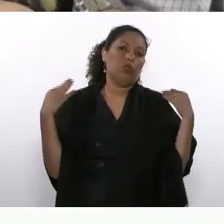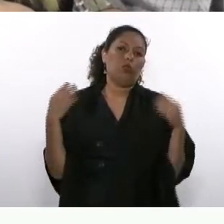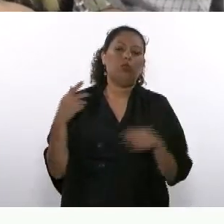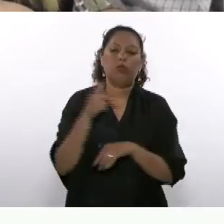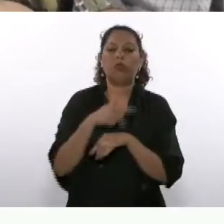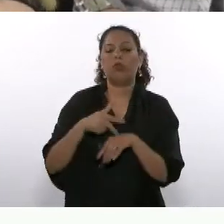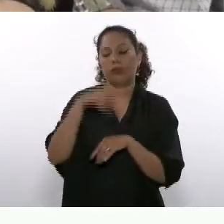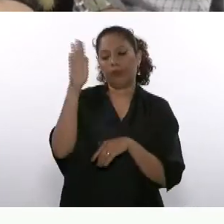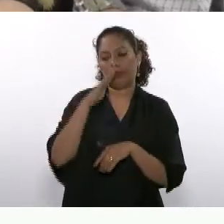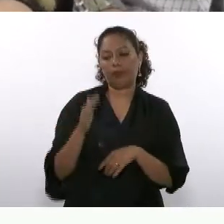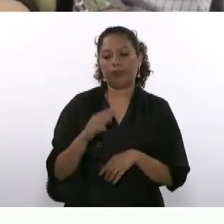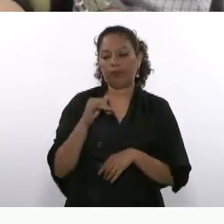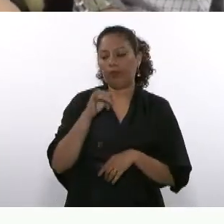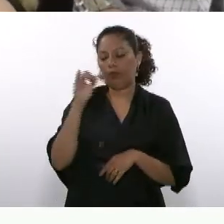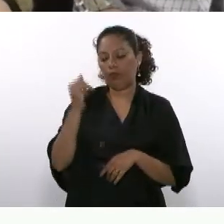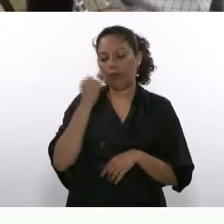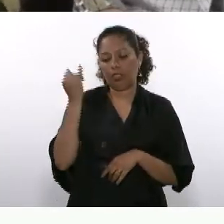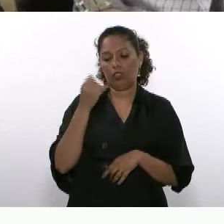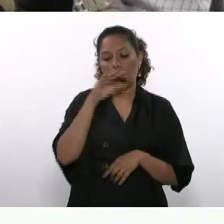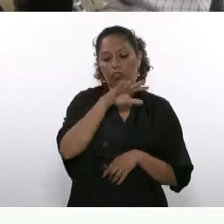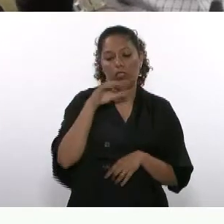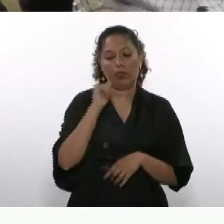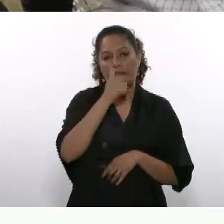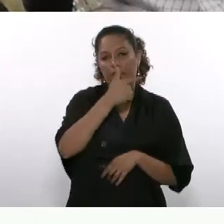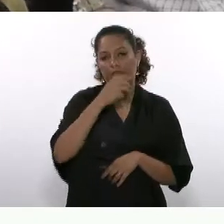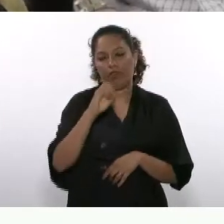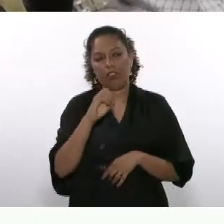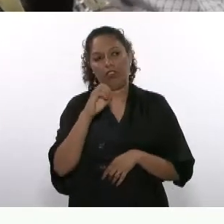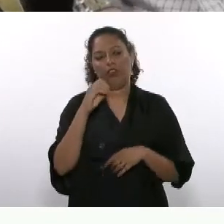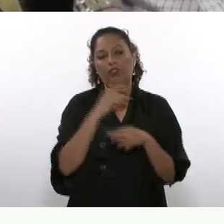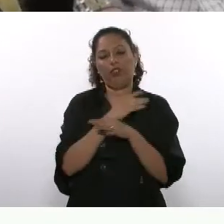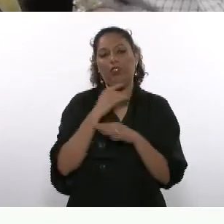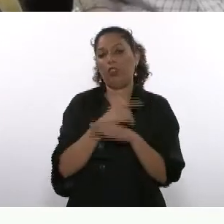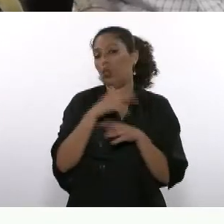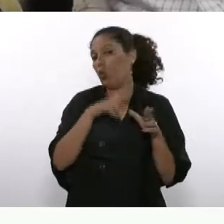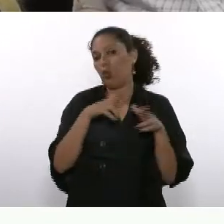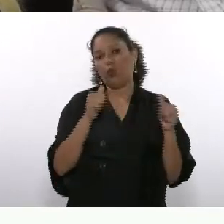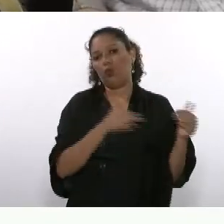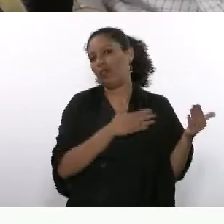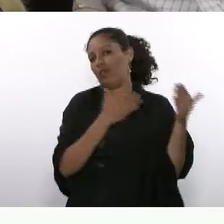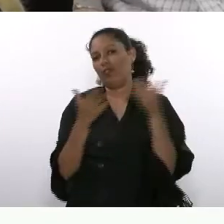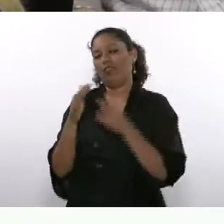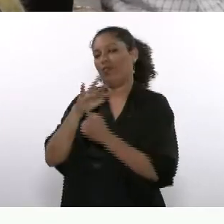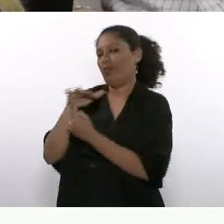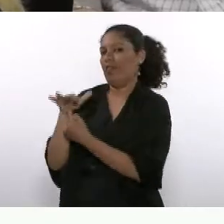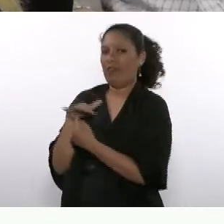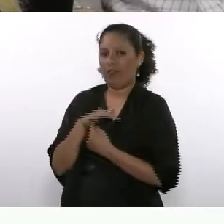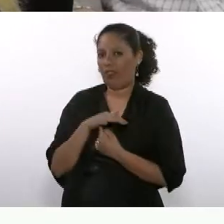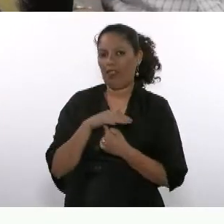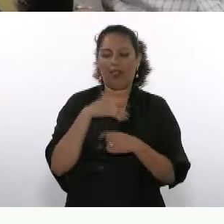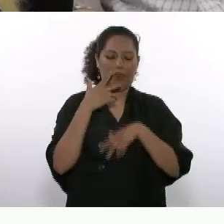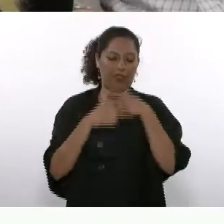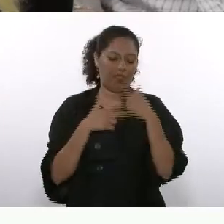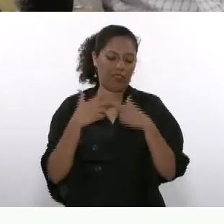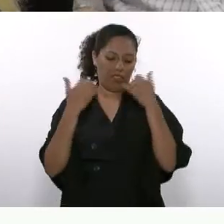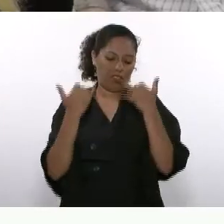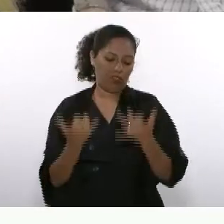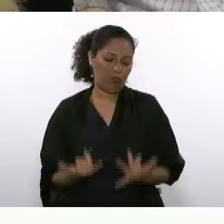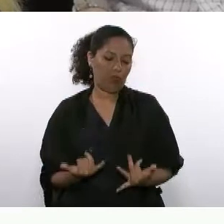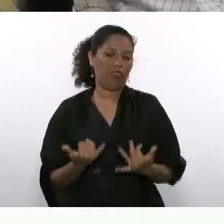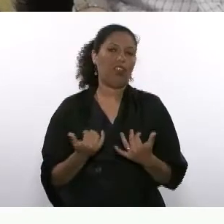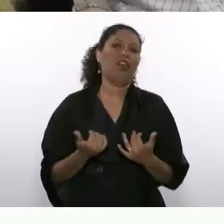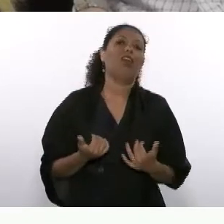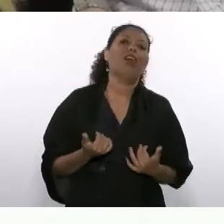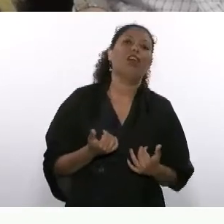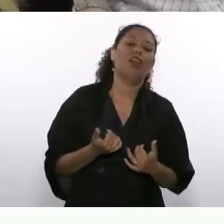gente leva 15, 18, 20 municípios que jamais participariam de uma feira para terem uma experiência numa feira